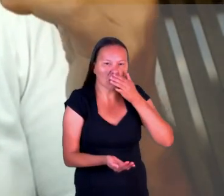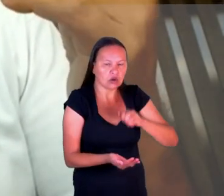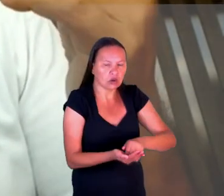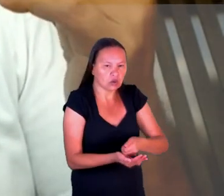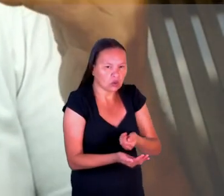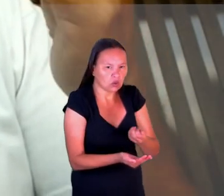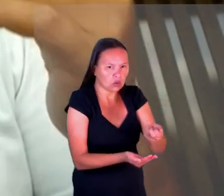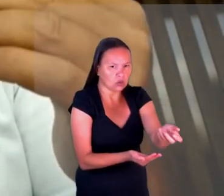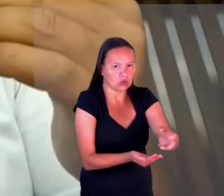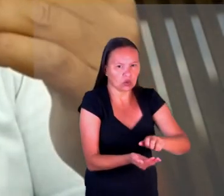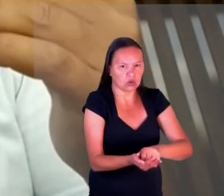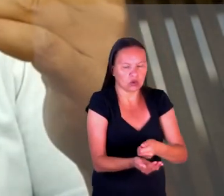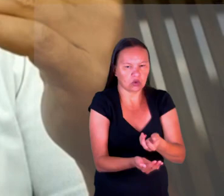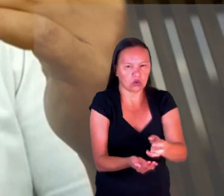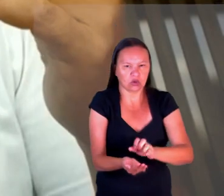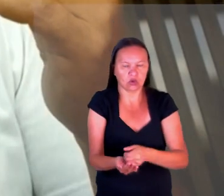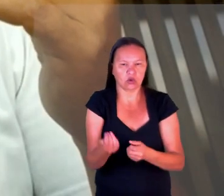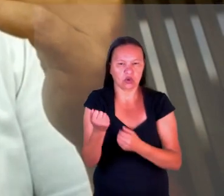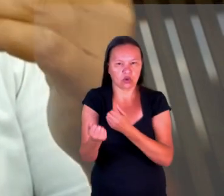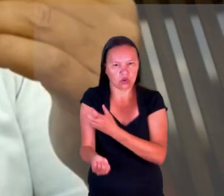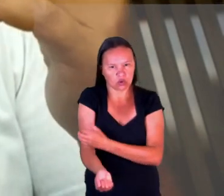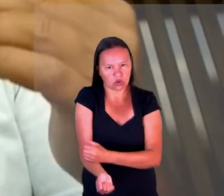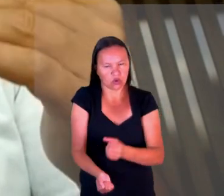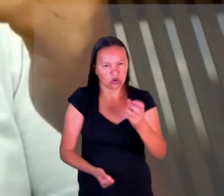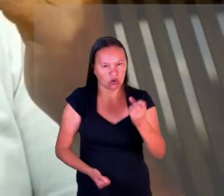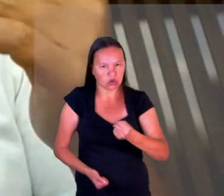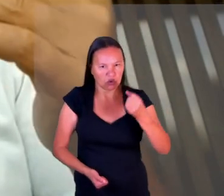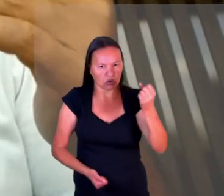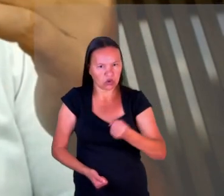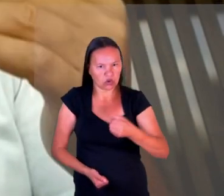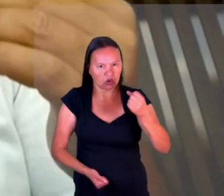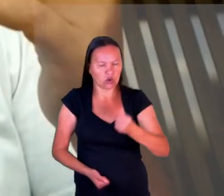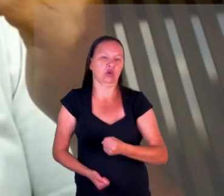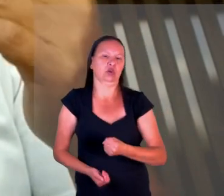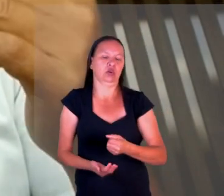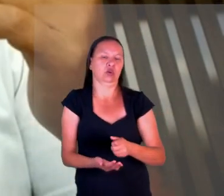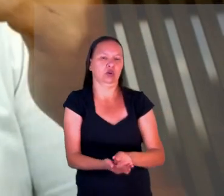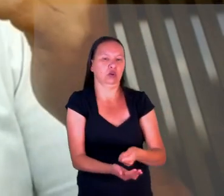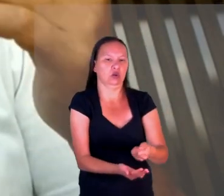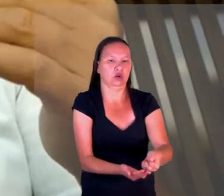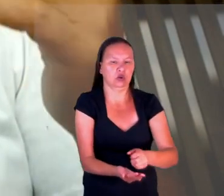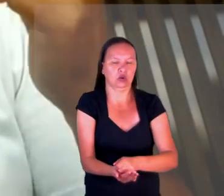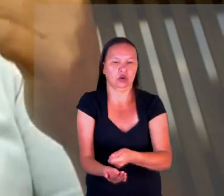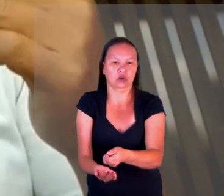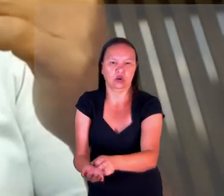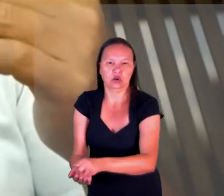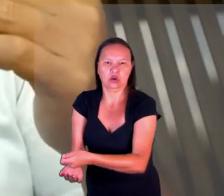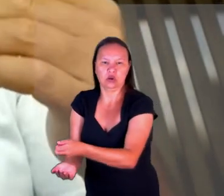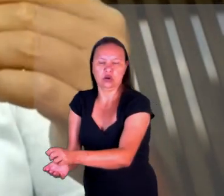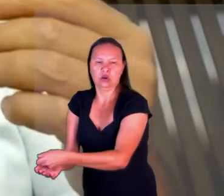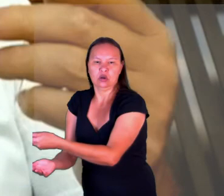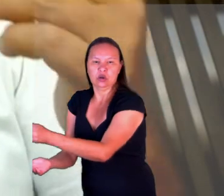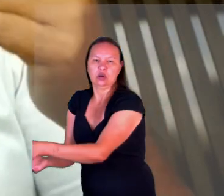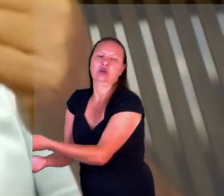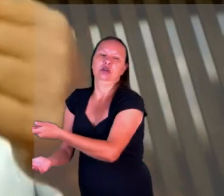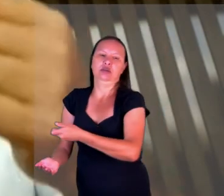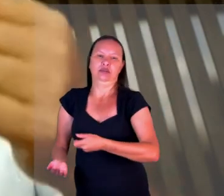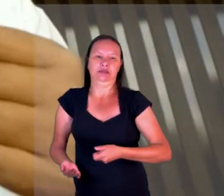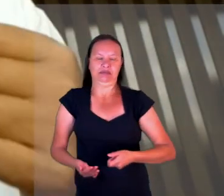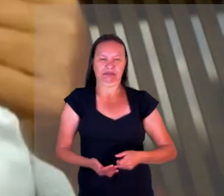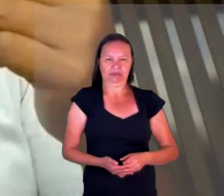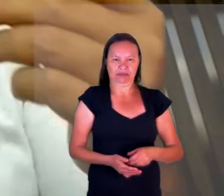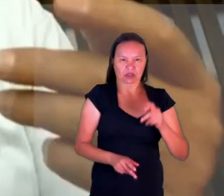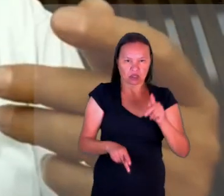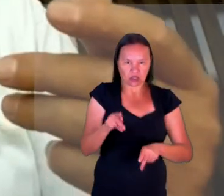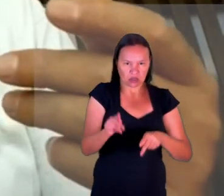tetrapack recortada né ou então numa garrafa PET recortada e essas pessoas faziam eh saciavam